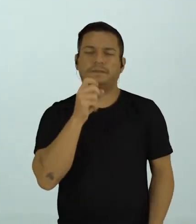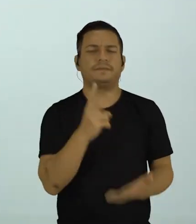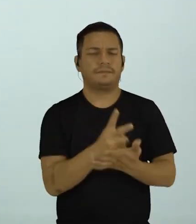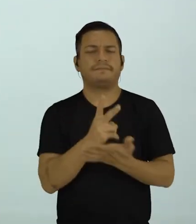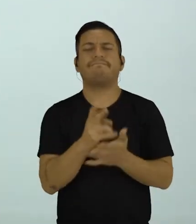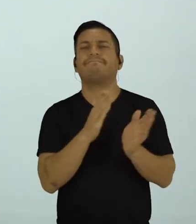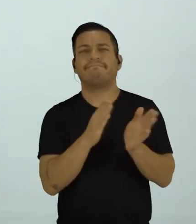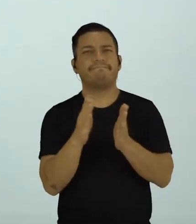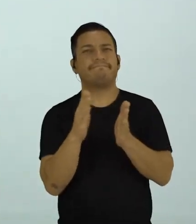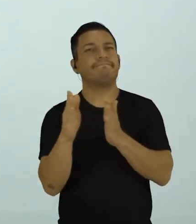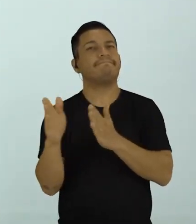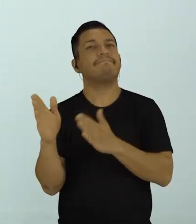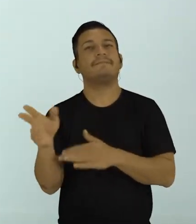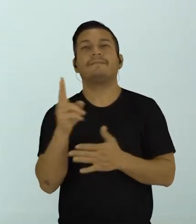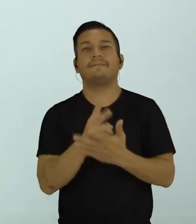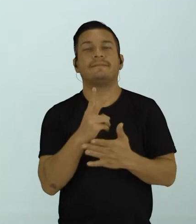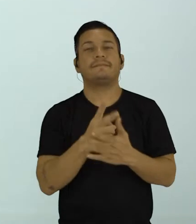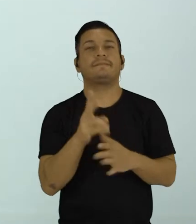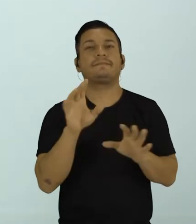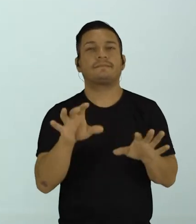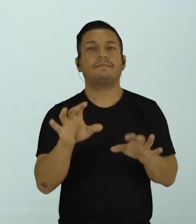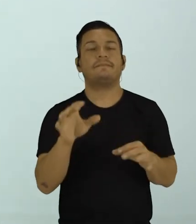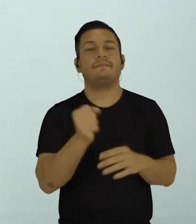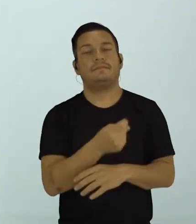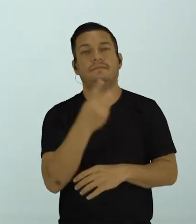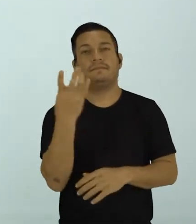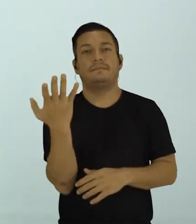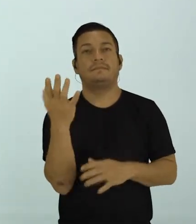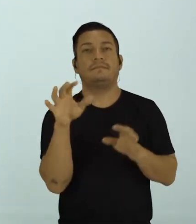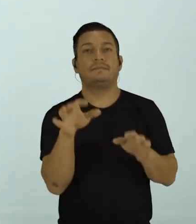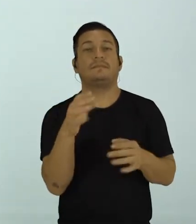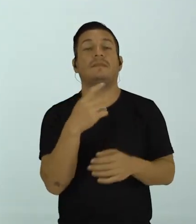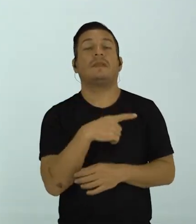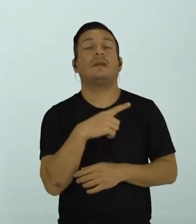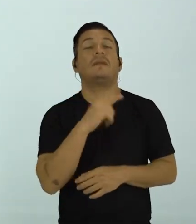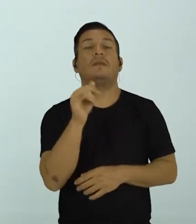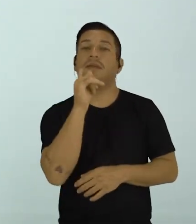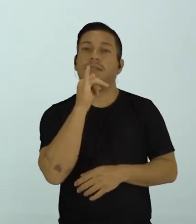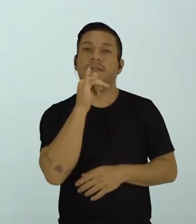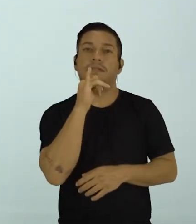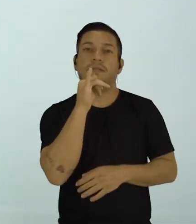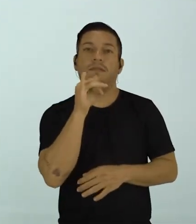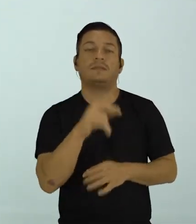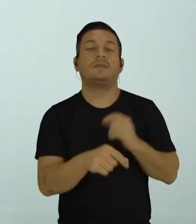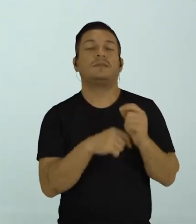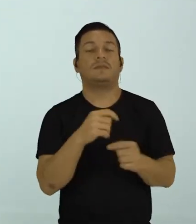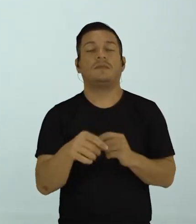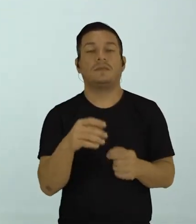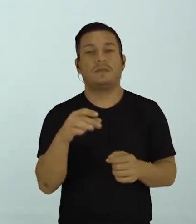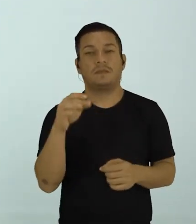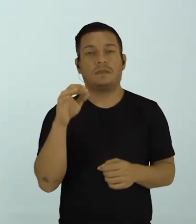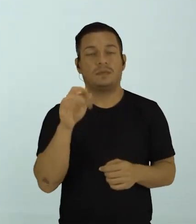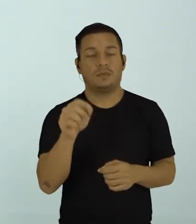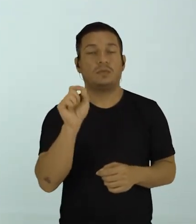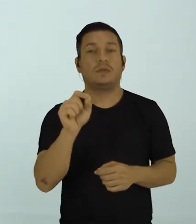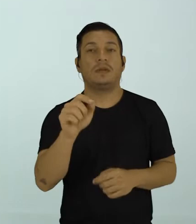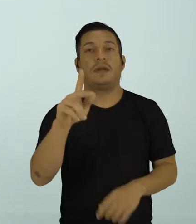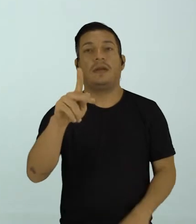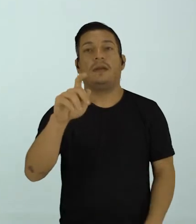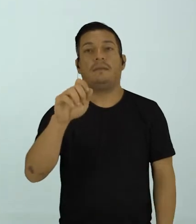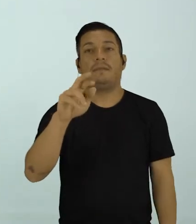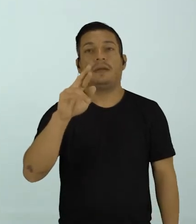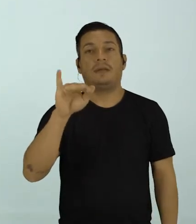nessa mesma ordem e sempre nessa mesma quantidade. Então, aí nós temos um exemplo bem fiel do que é periódico, né? Os